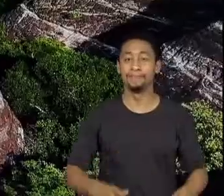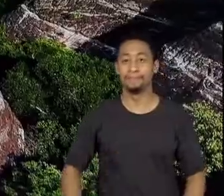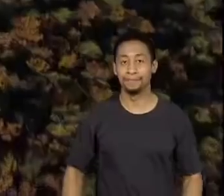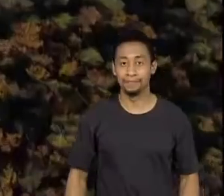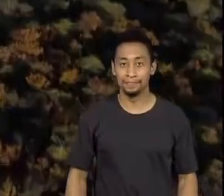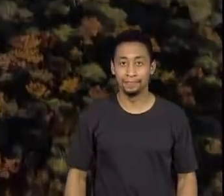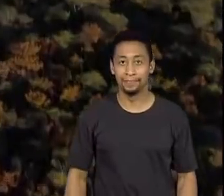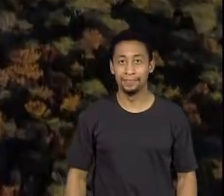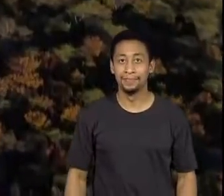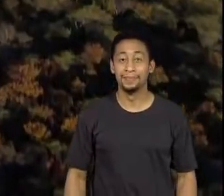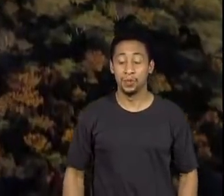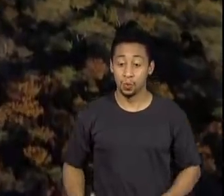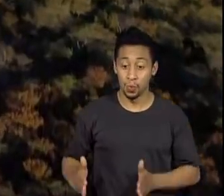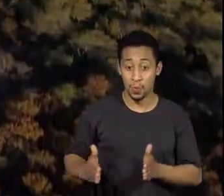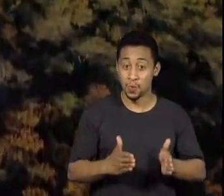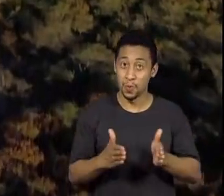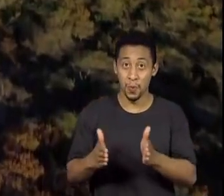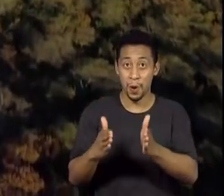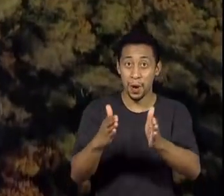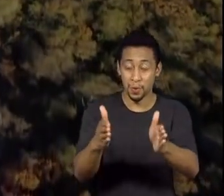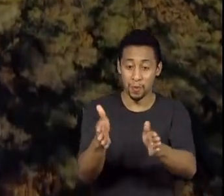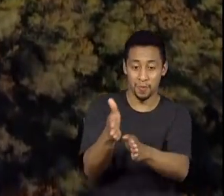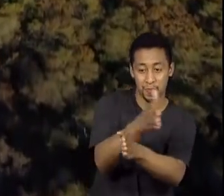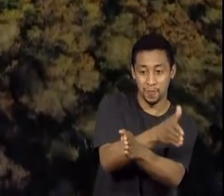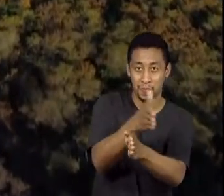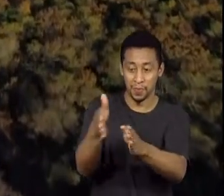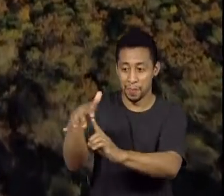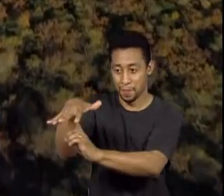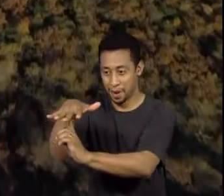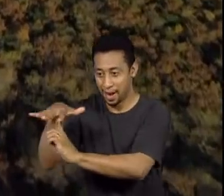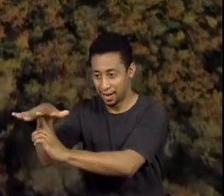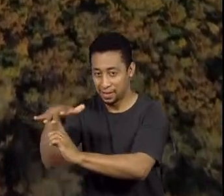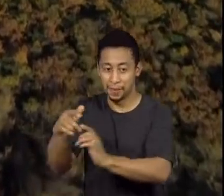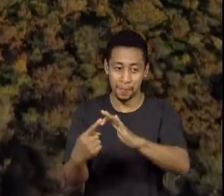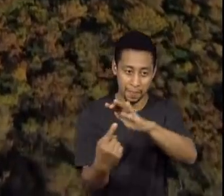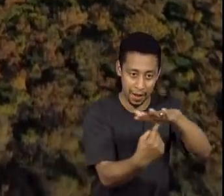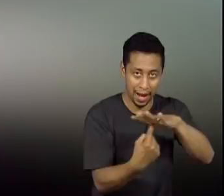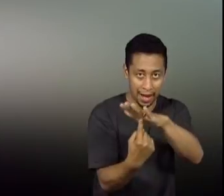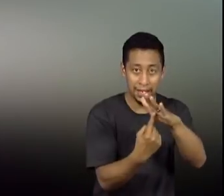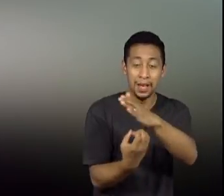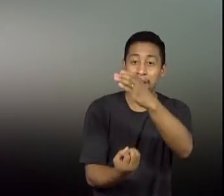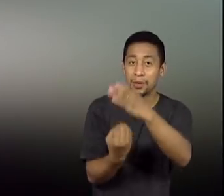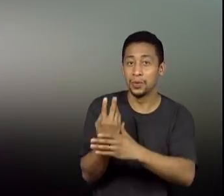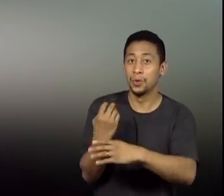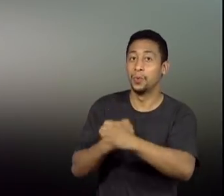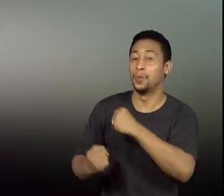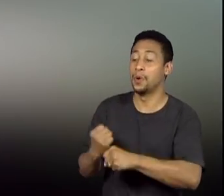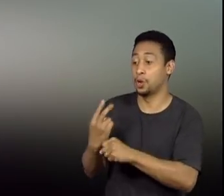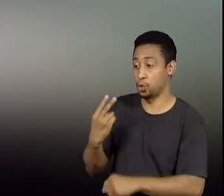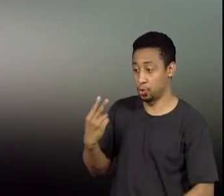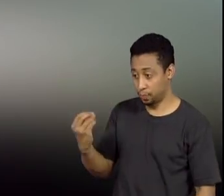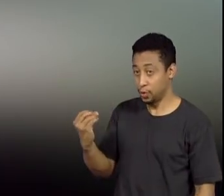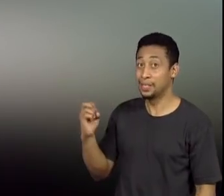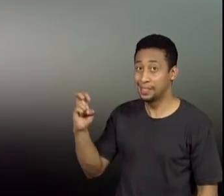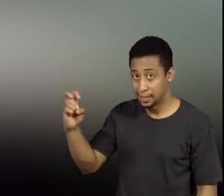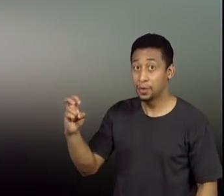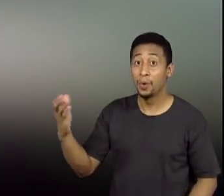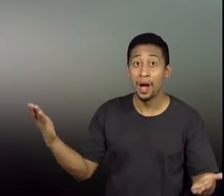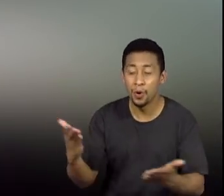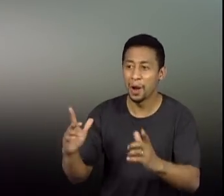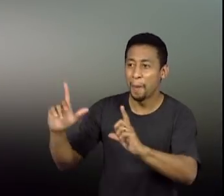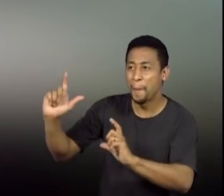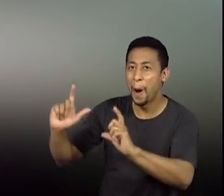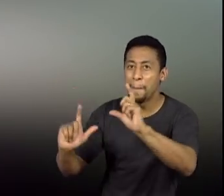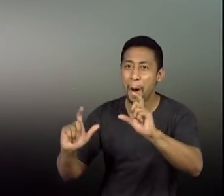O corredor ecológico entre os dois parques, criado em 2005, agora é registrado pelas lentes